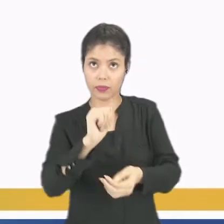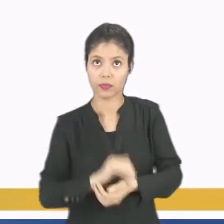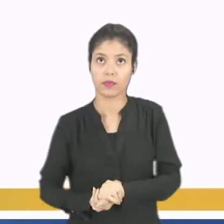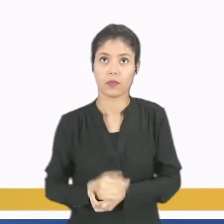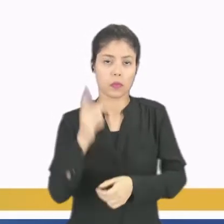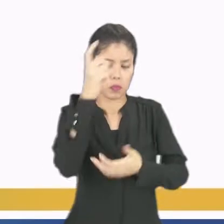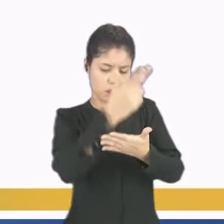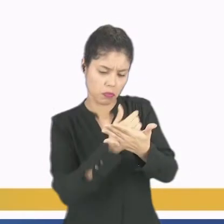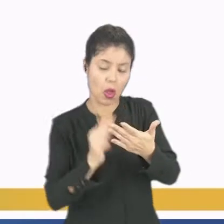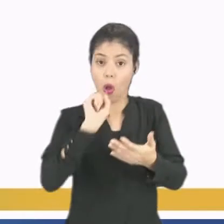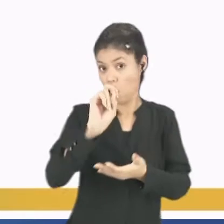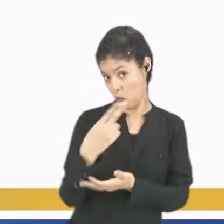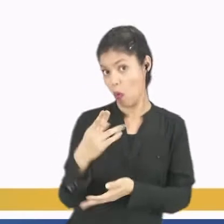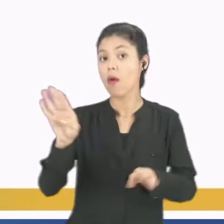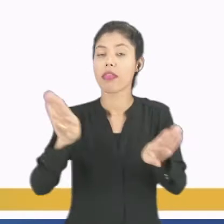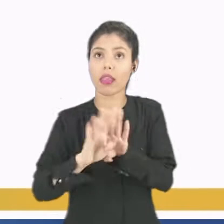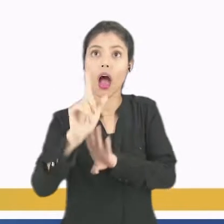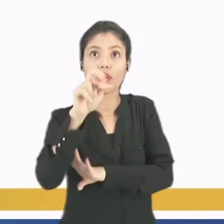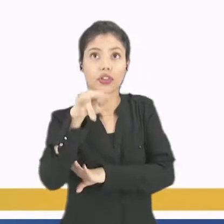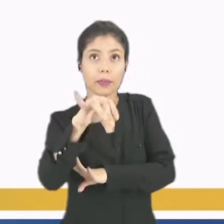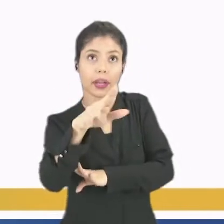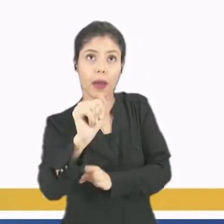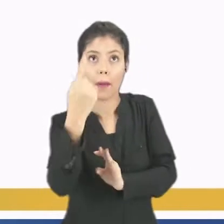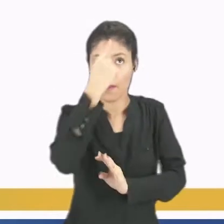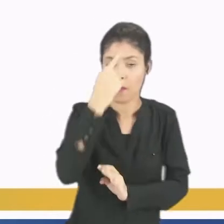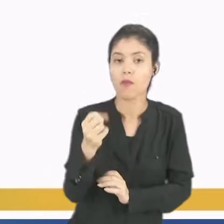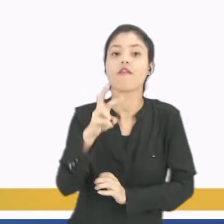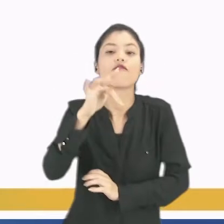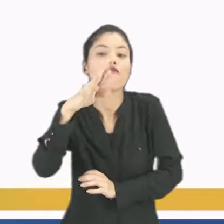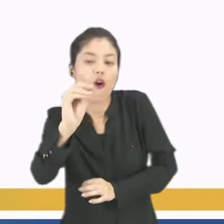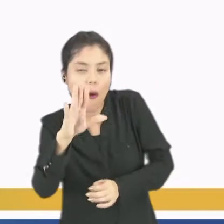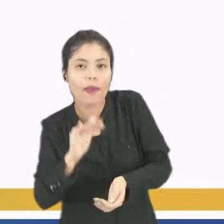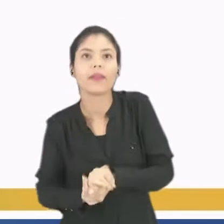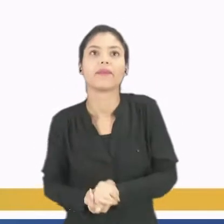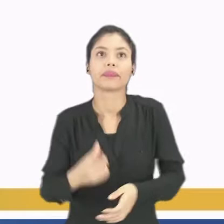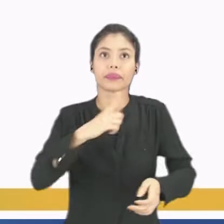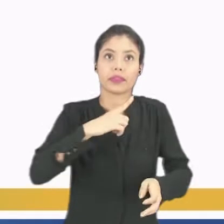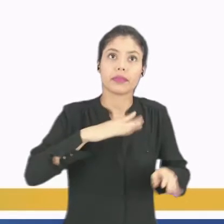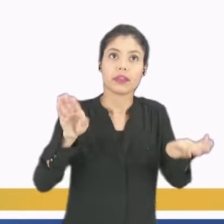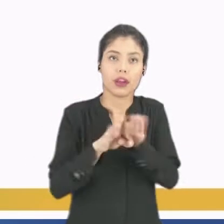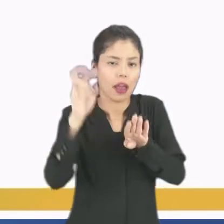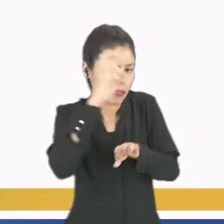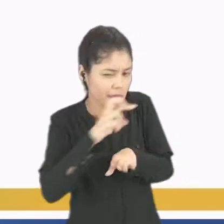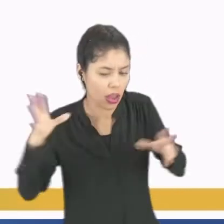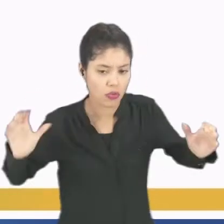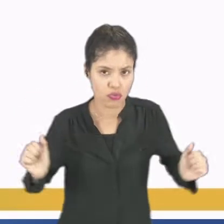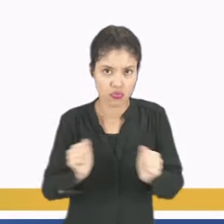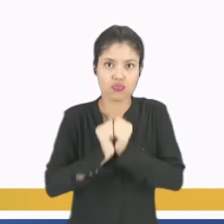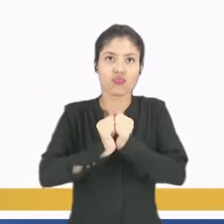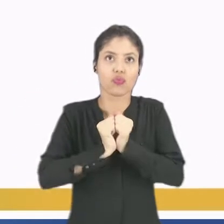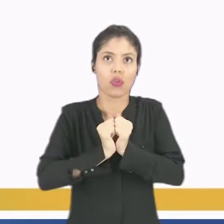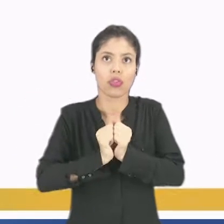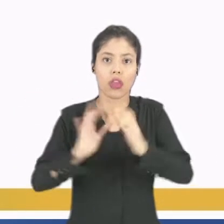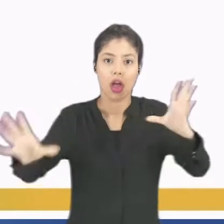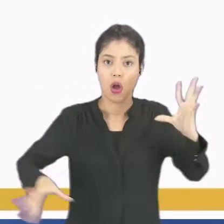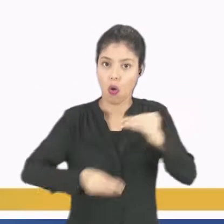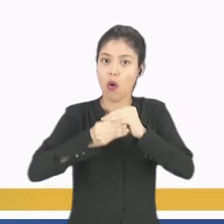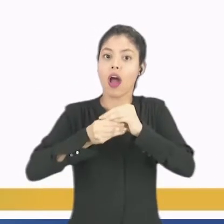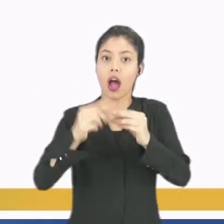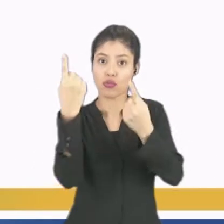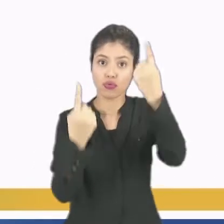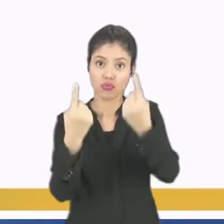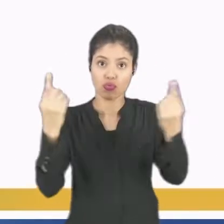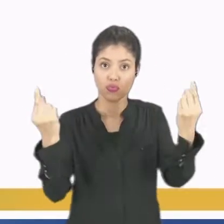por um desenho ou algebricamente, tá? Por uma fórmula. E a geometria analítica une a geometria com a álgebra,